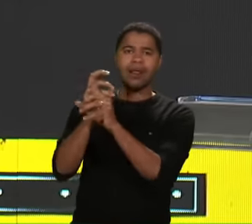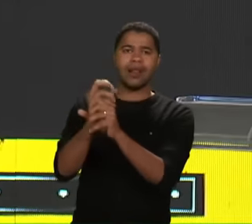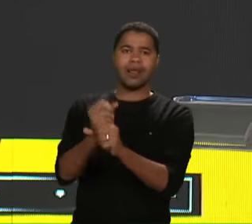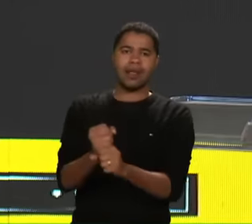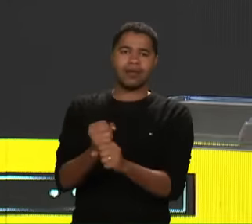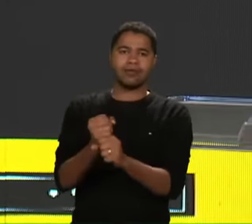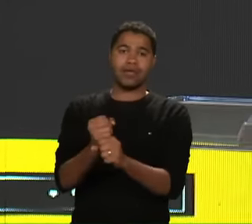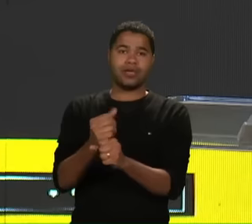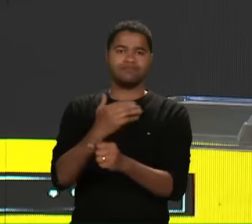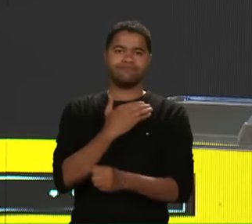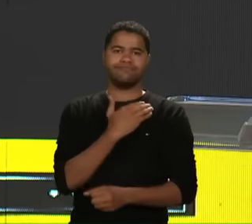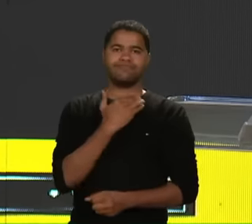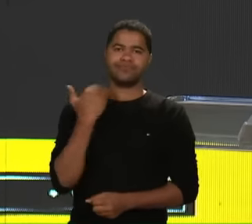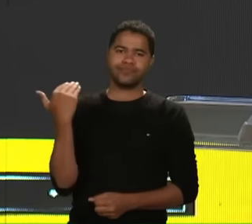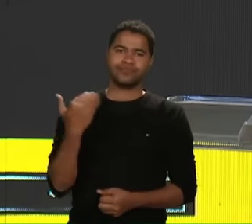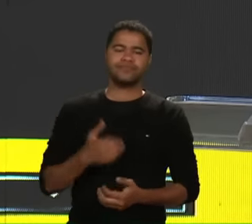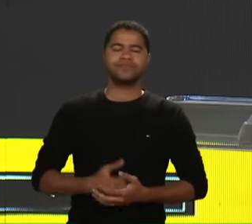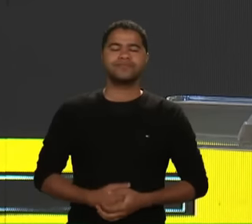ele morreu.